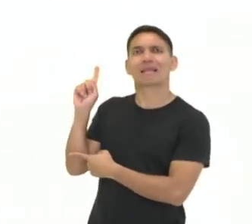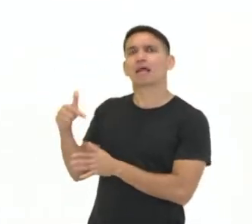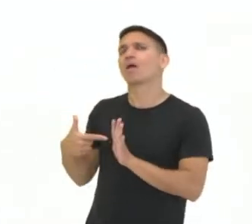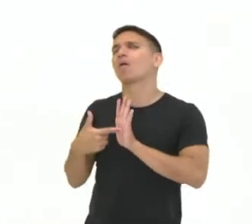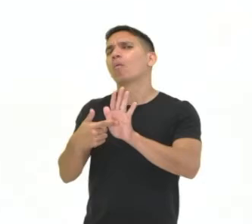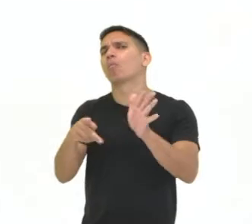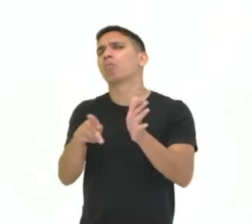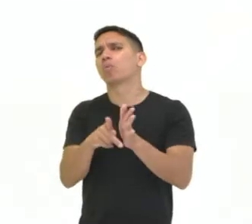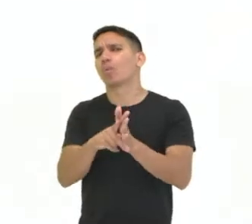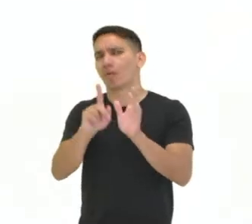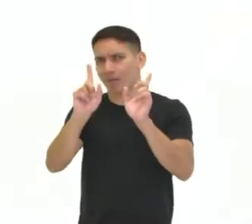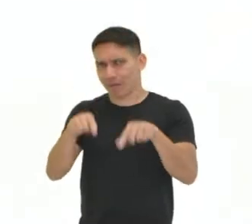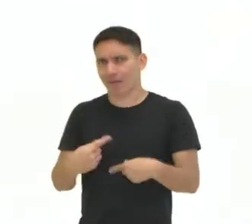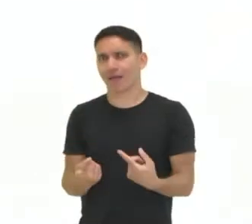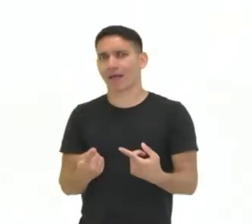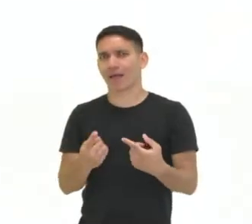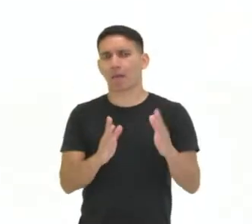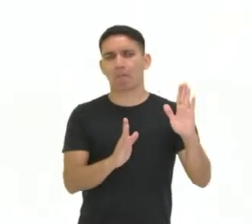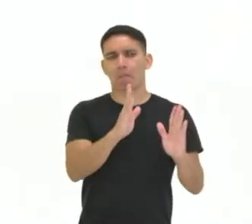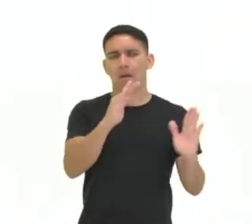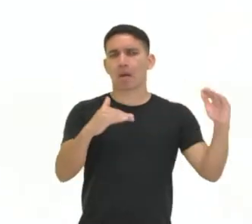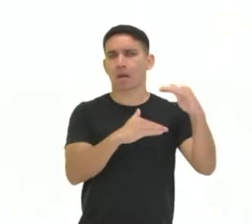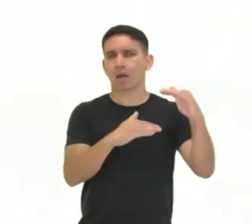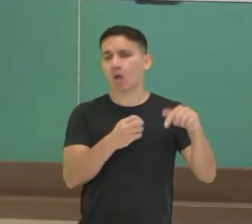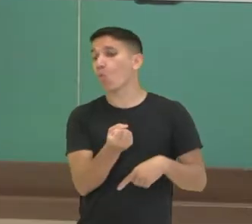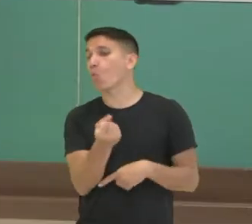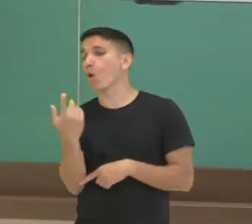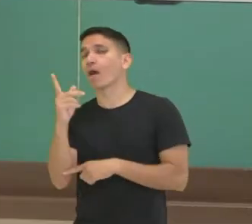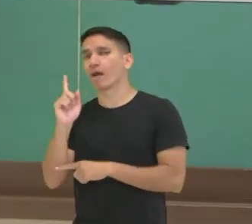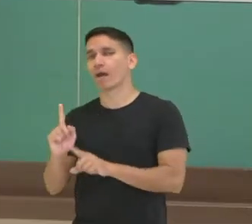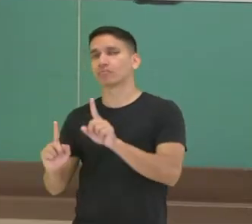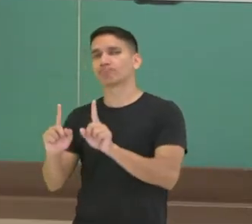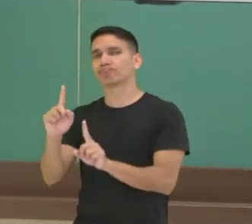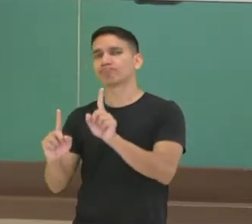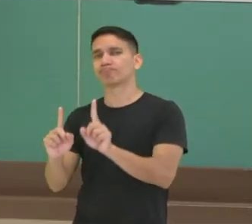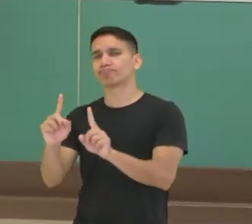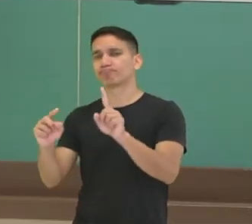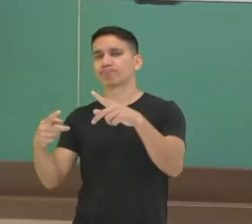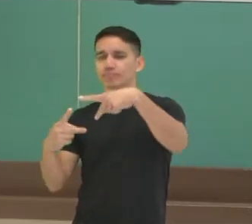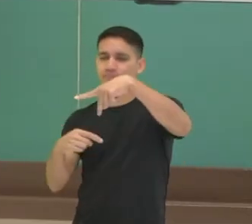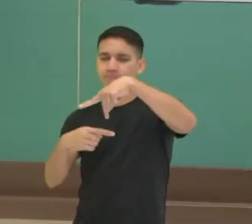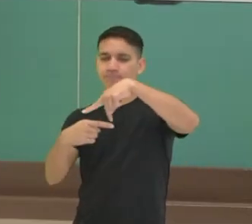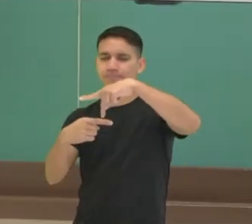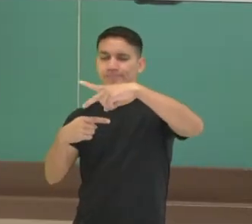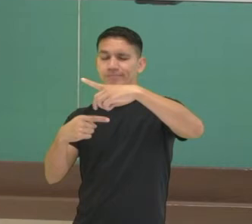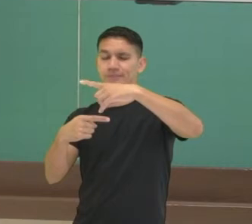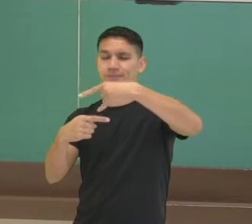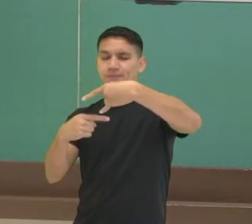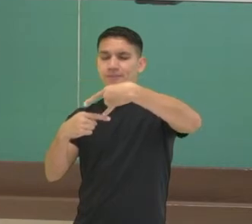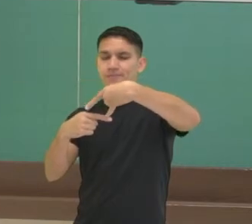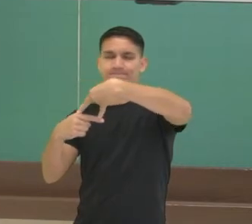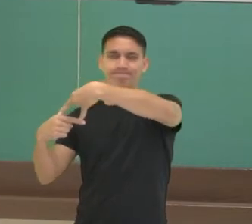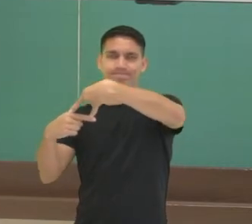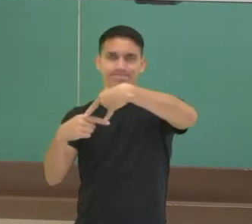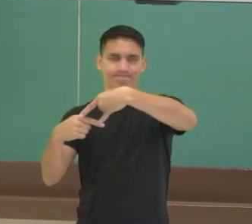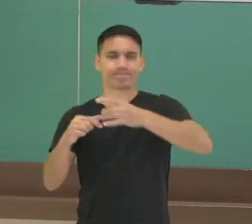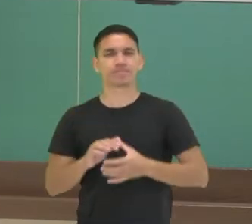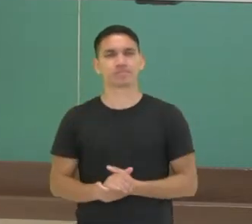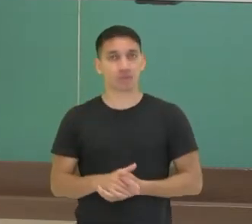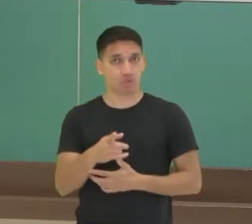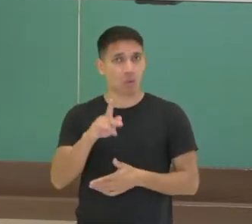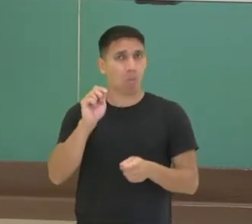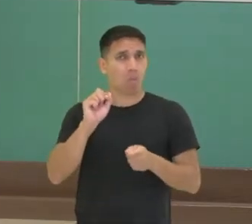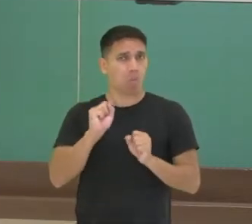são paralelogramos? E quais são trapézios? Então você pode fazer de várias maneiras. Você pode escrever aí 2 colunas no seu